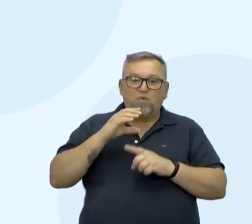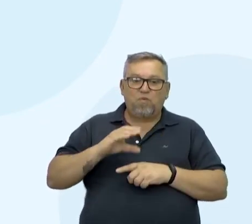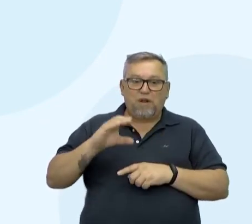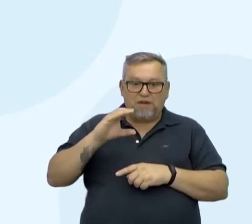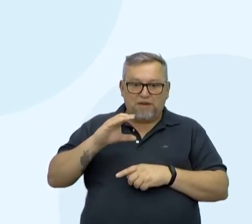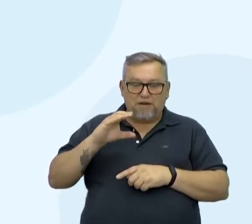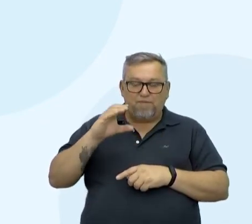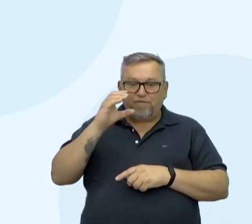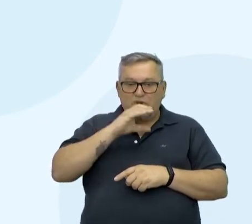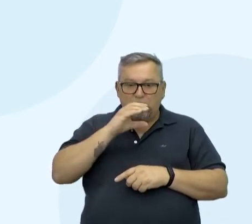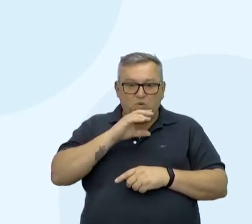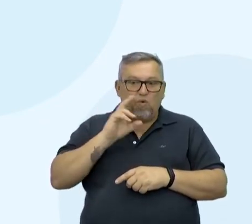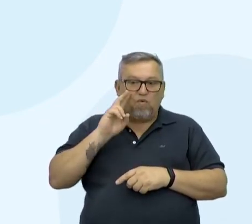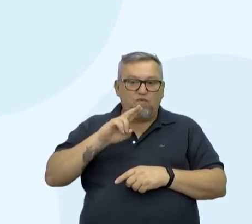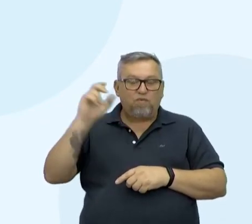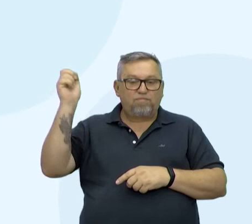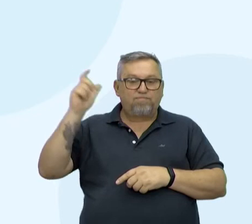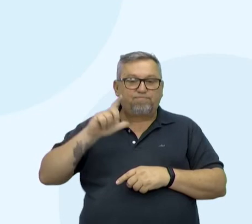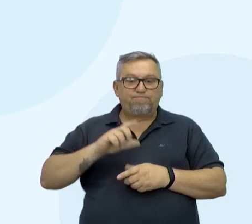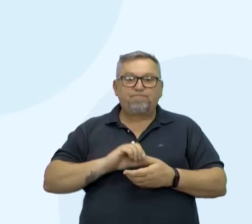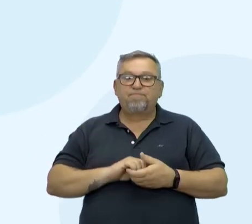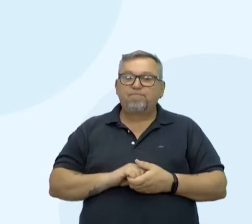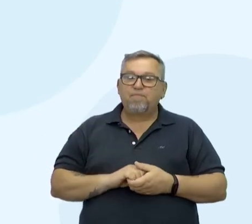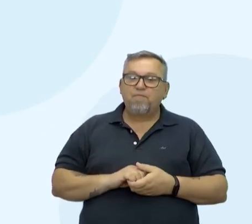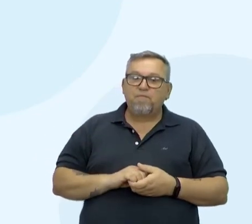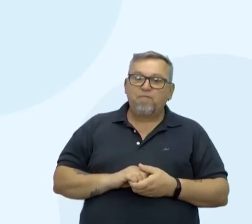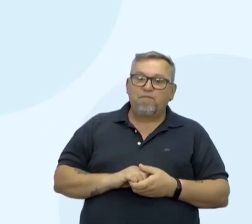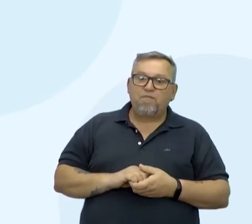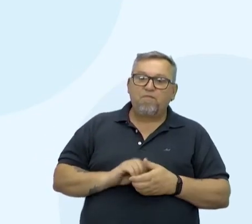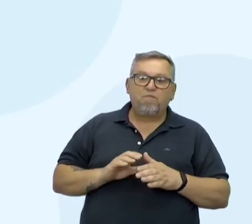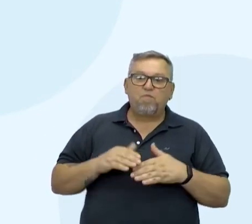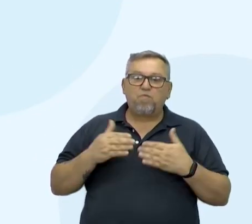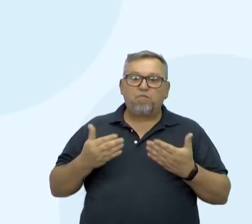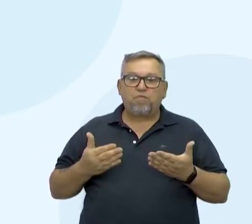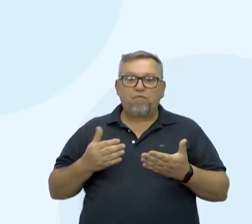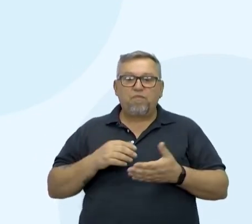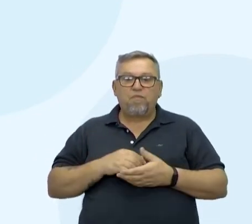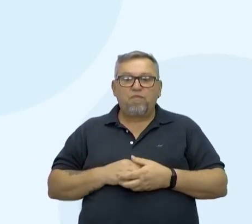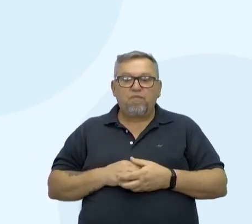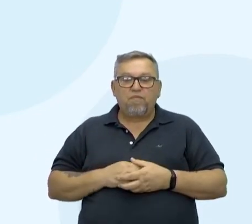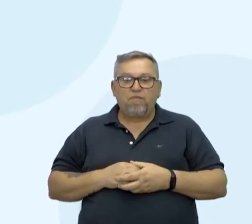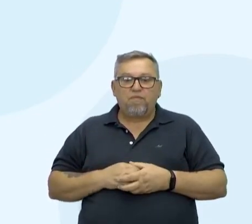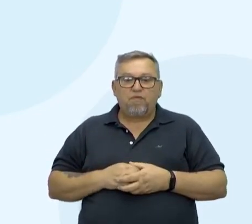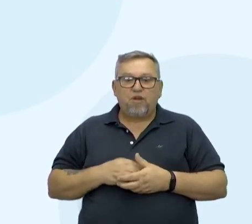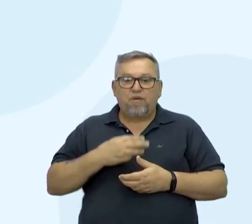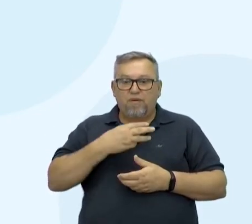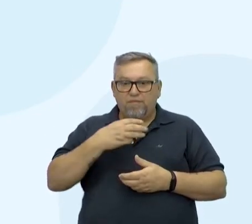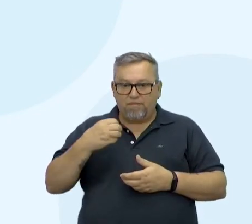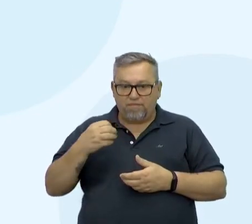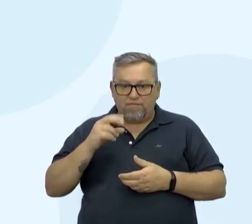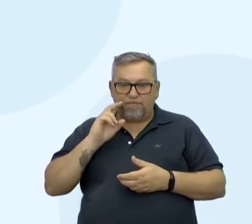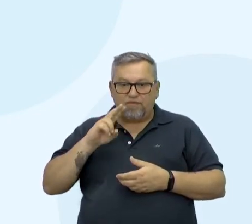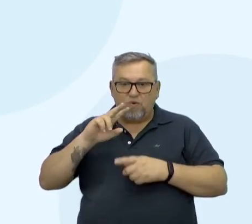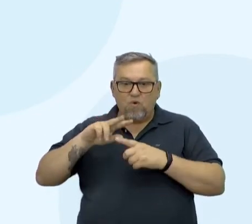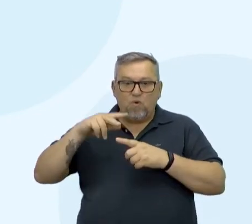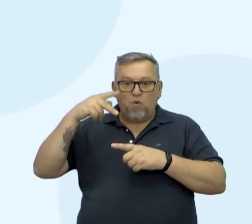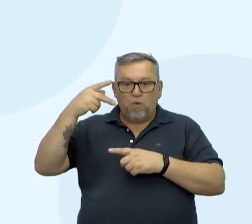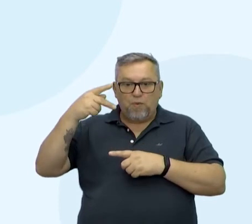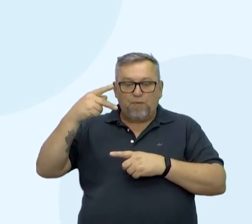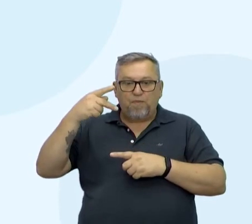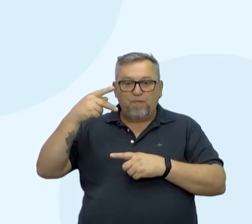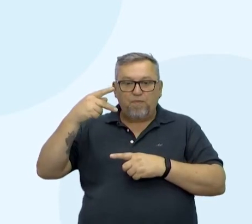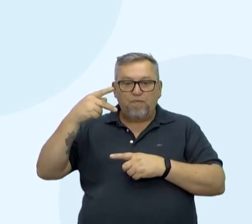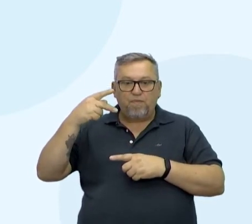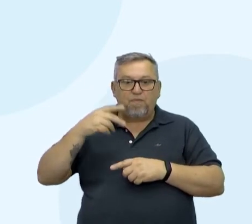a velocidade da luz. Tá lá, ó. Qual que é o campo elétrico, ô Gibalina? 300 volts por metro. Tudo isso aí ao quadrado. 2 vezes